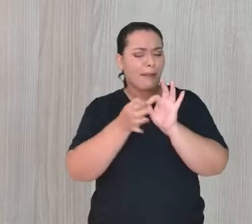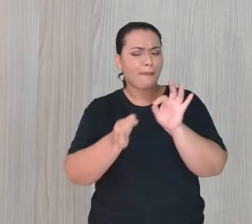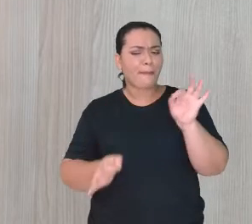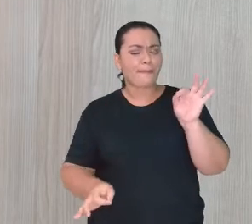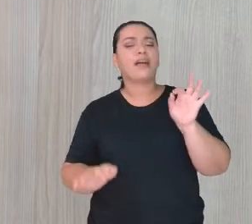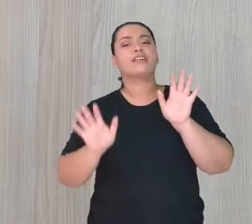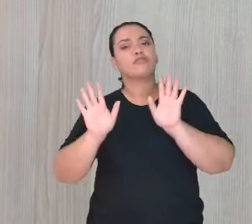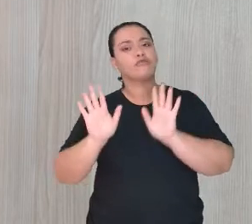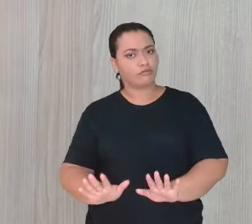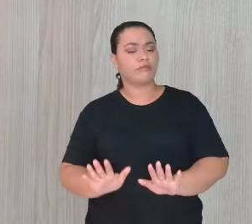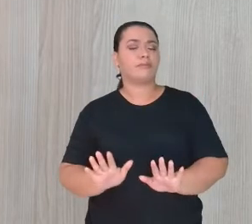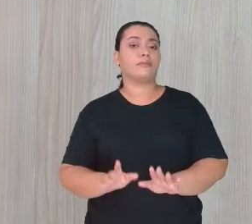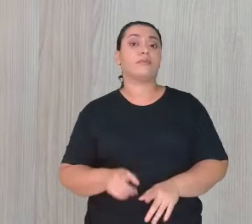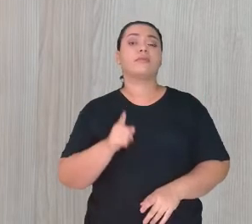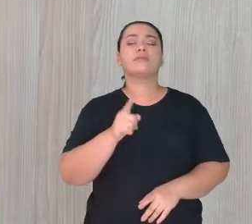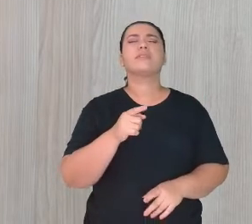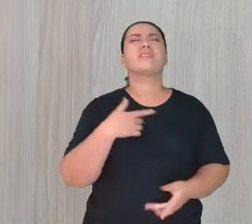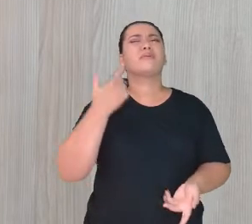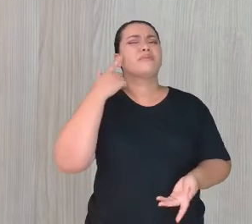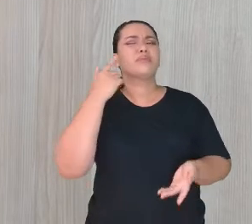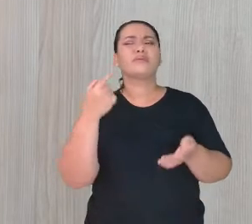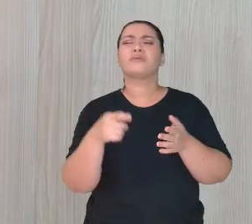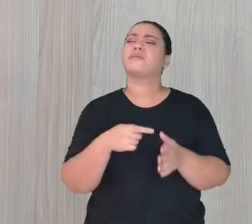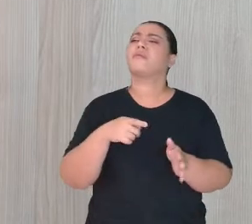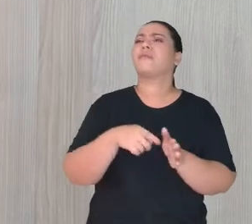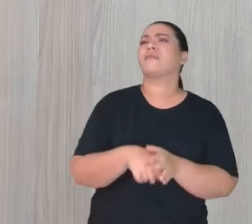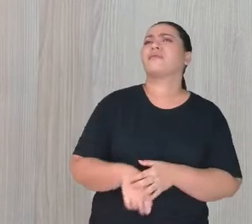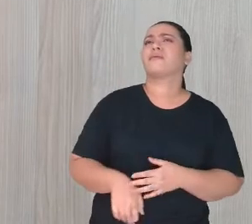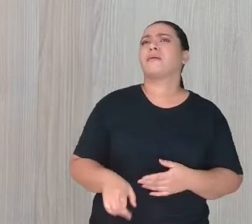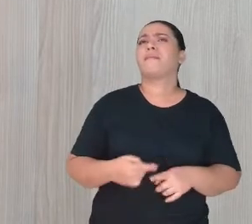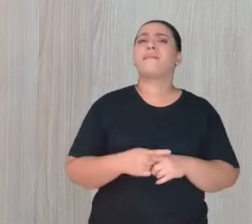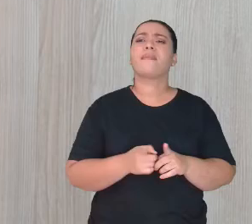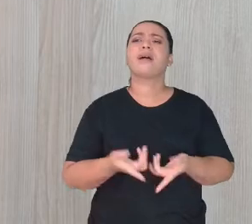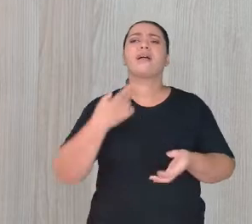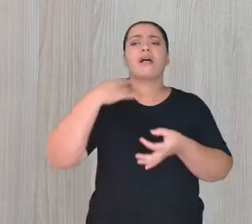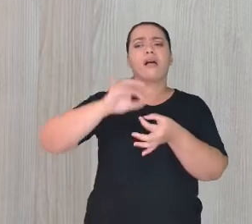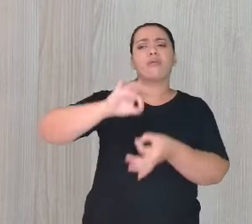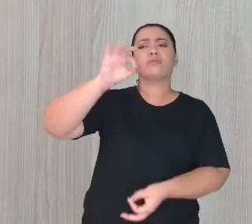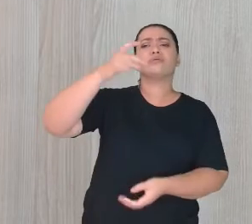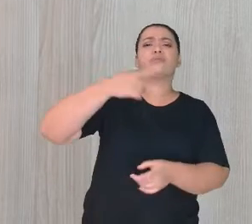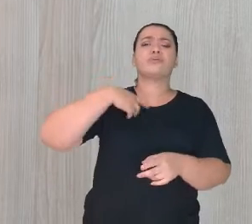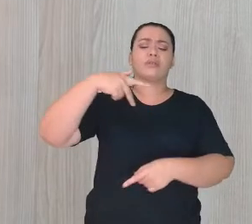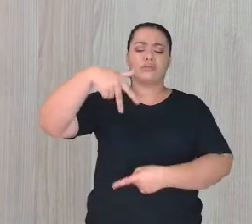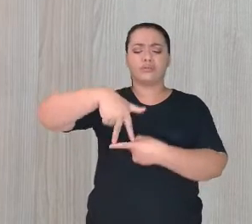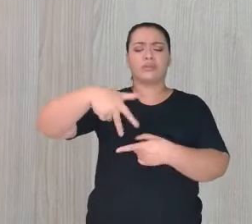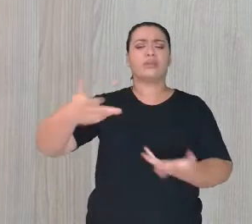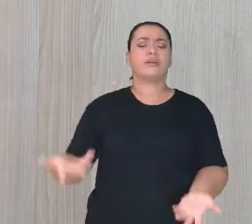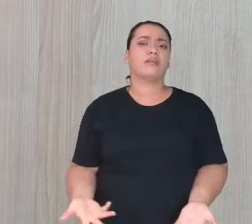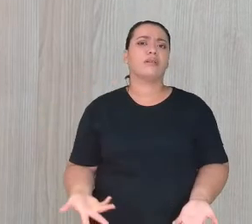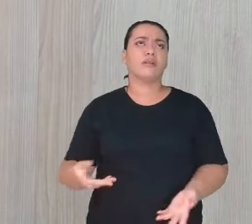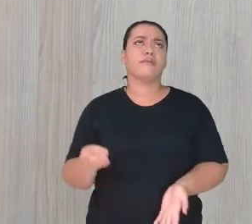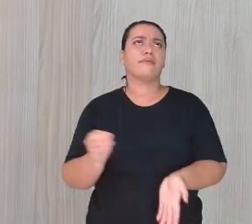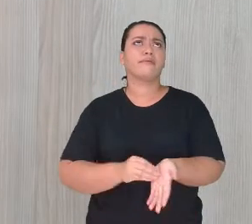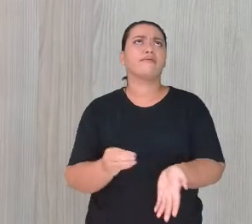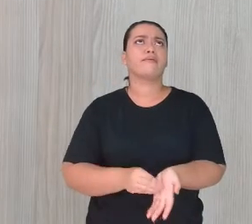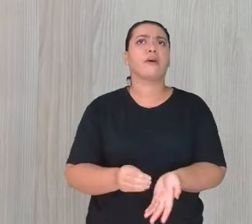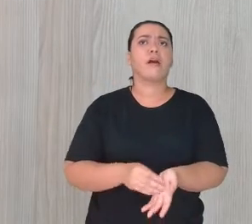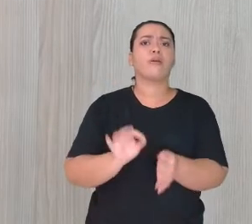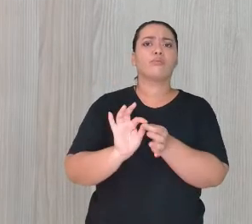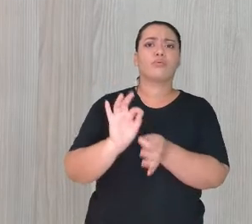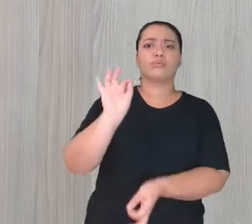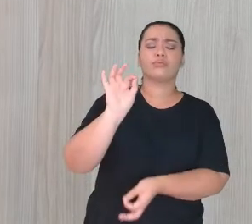né? Você pode estar se perguntando: ah, Pedro, mas não tem a altura do triângulo. Ah, Pedro, mas não tem a altura